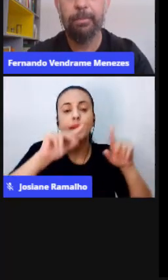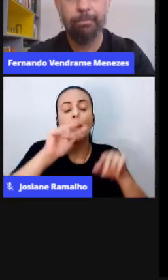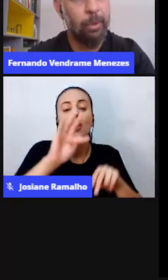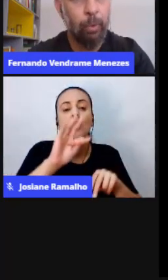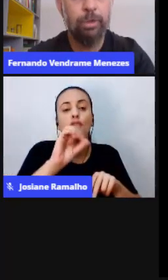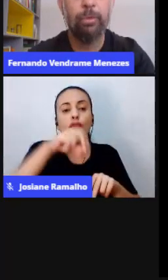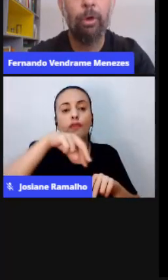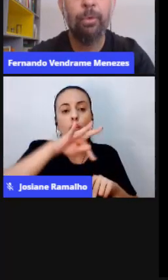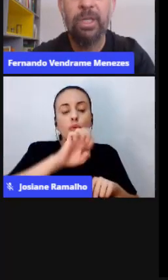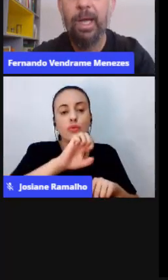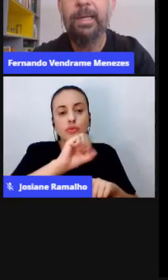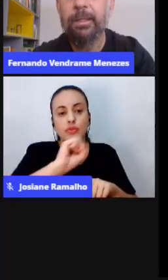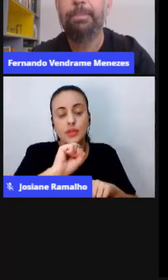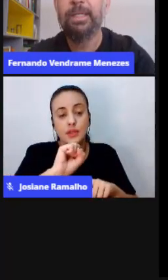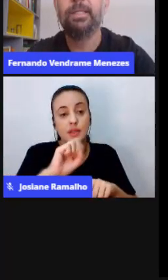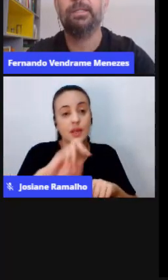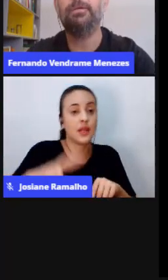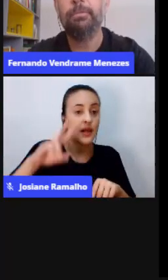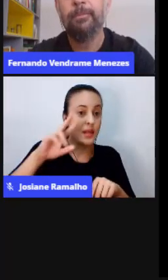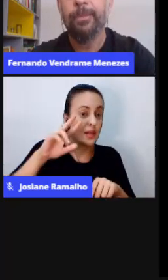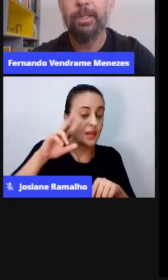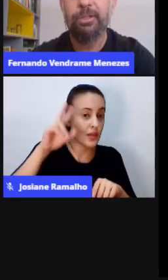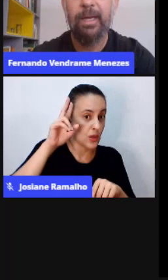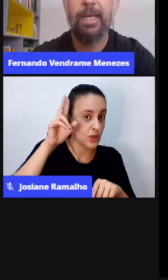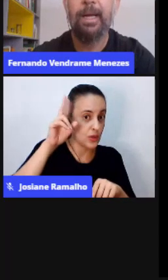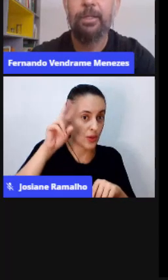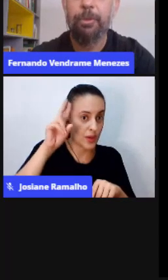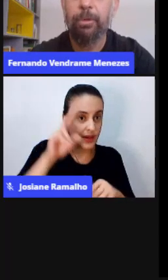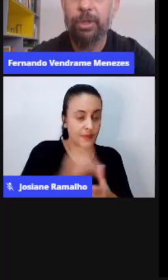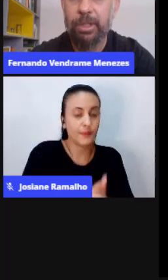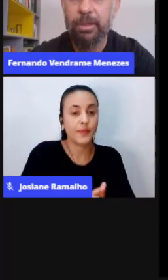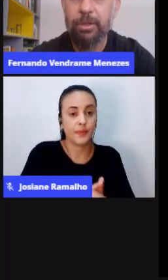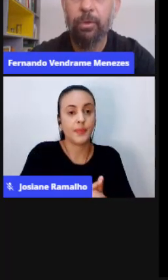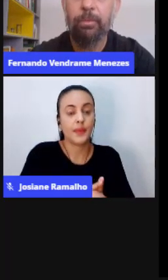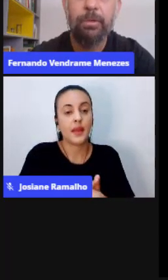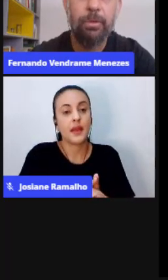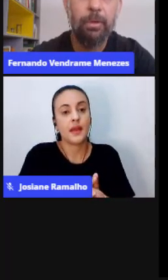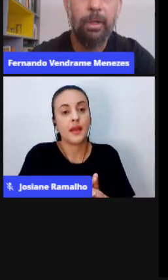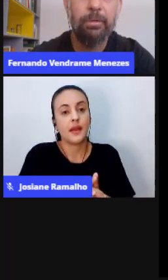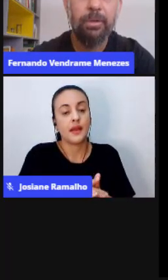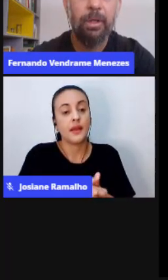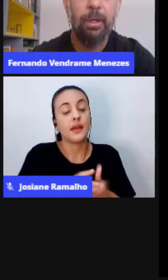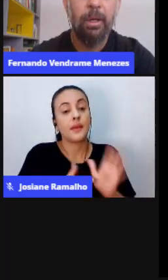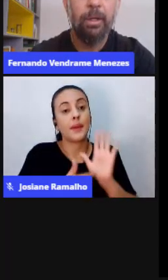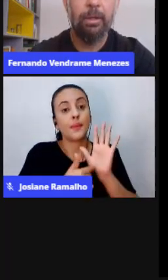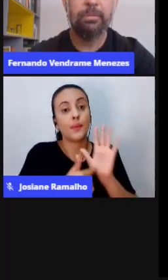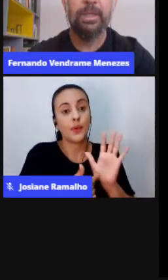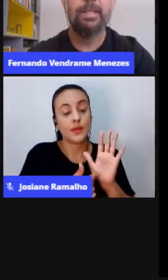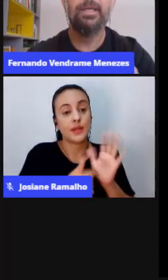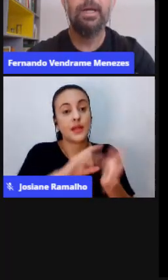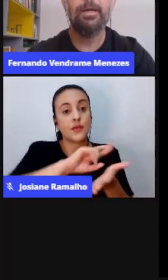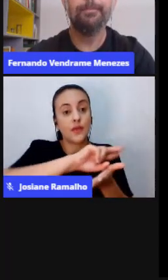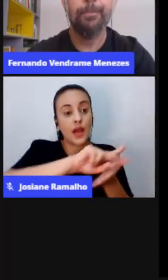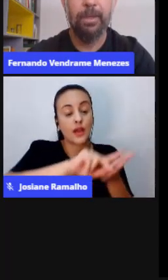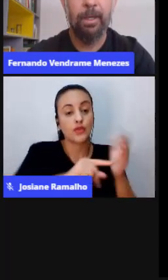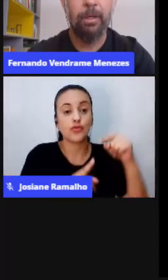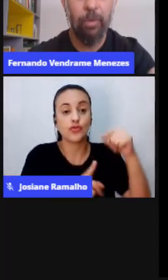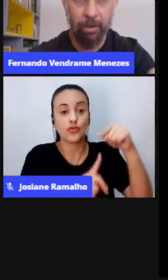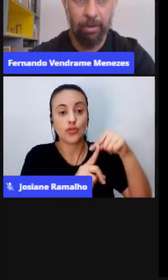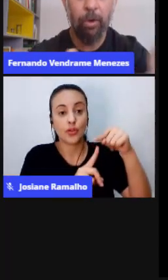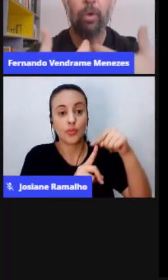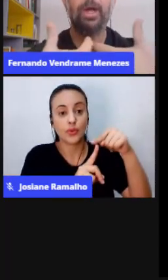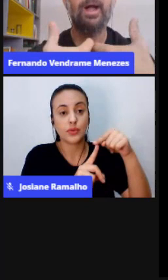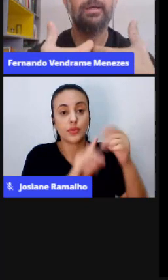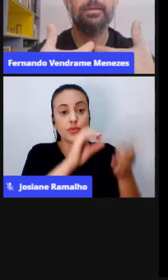está nesse penúltimo tópico, que é a interpretação de variadas tipologias de documentos históricos. Então, trazer